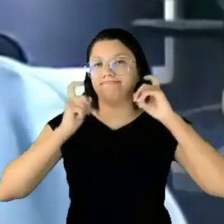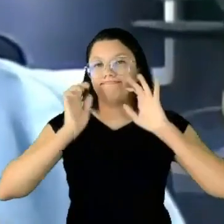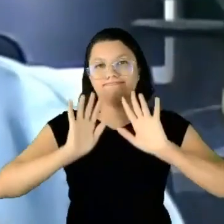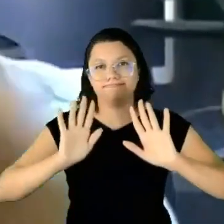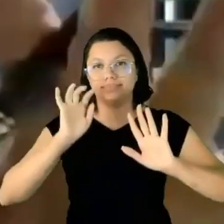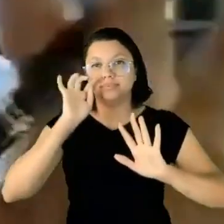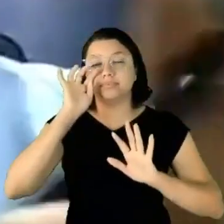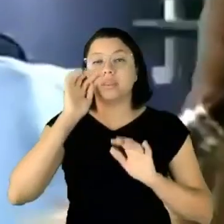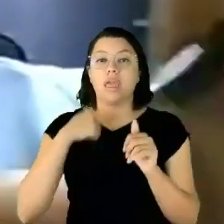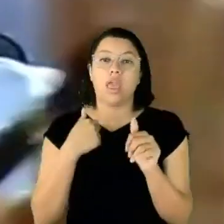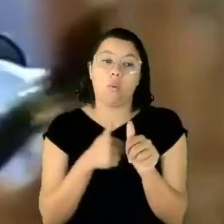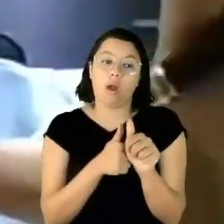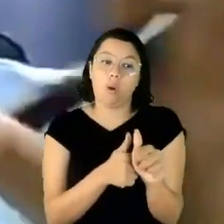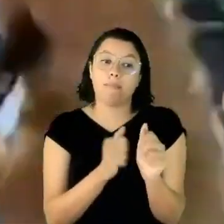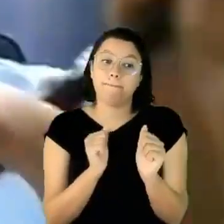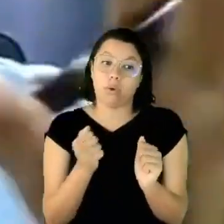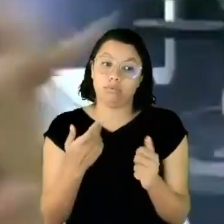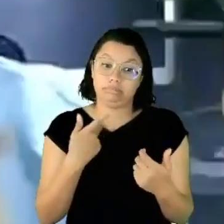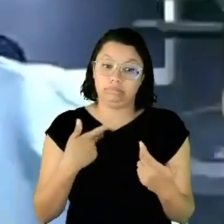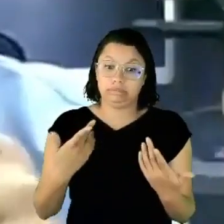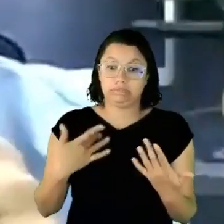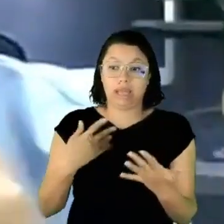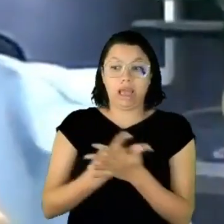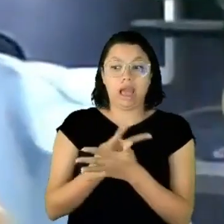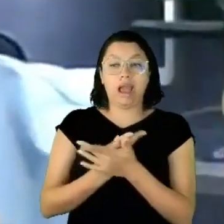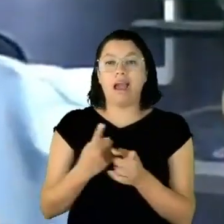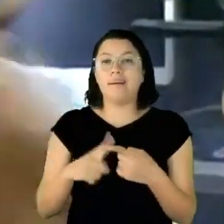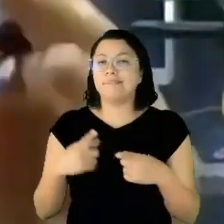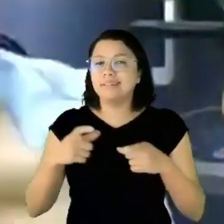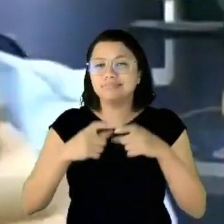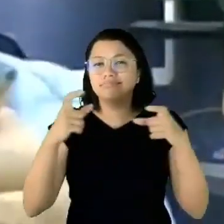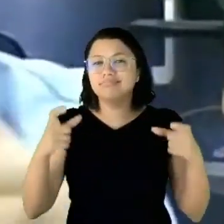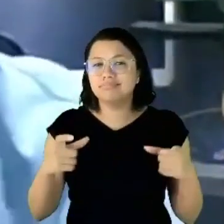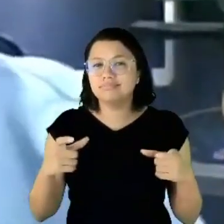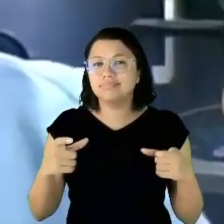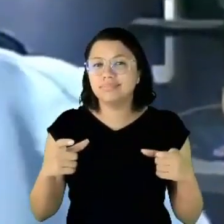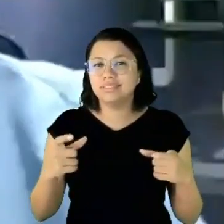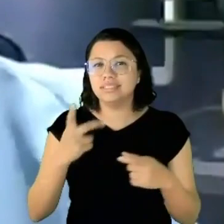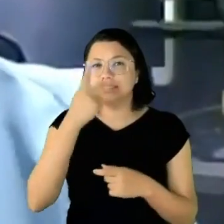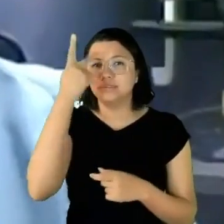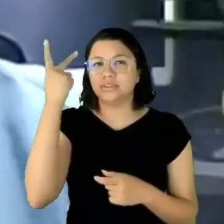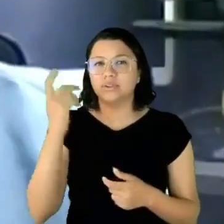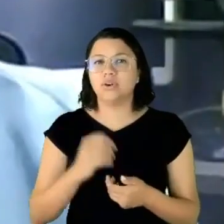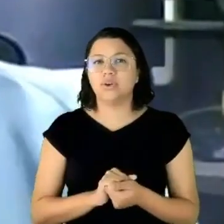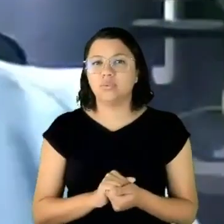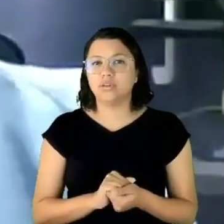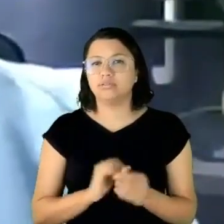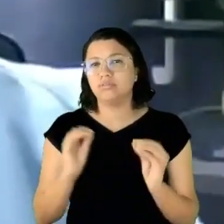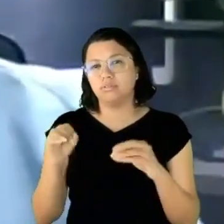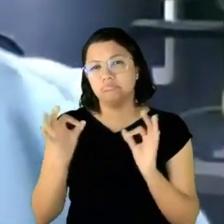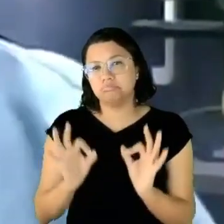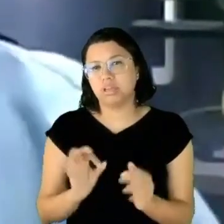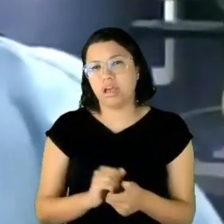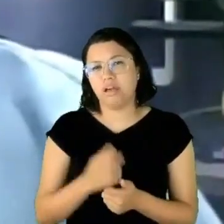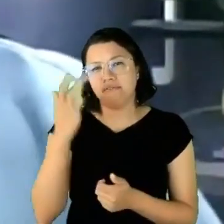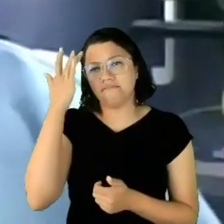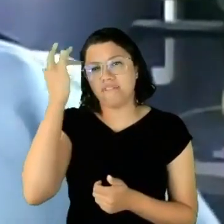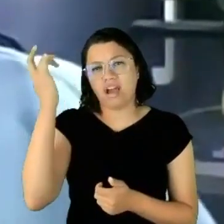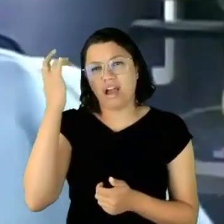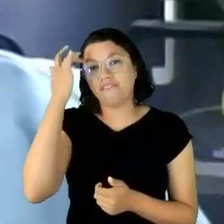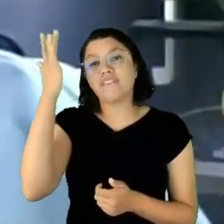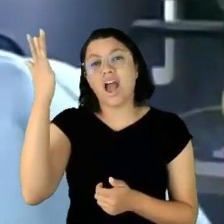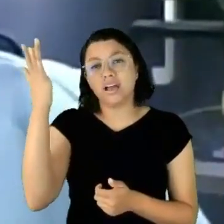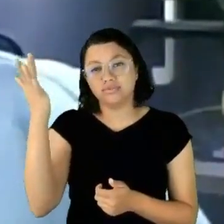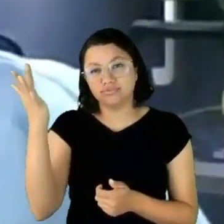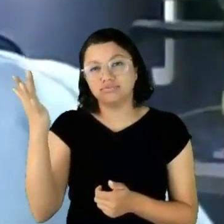a ordem pelo menos eu que acompanho posso estar errado mas normalmente a pessoa coloca contra as razões mesmo e é fácil de você